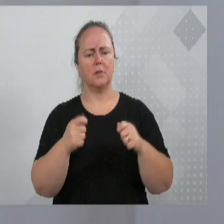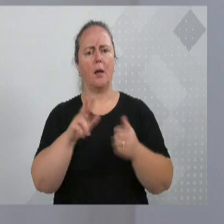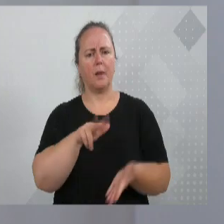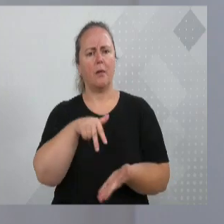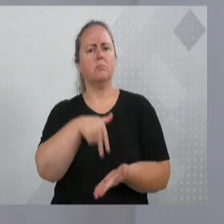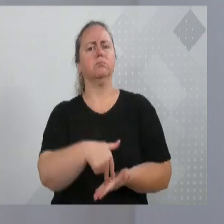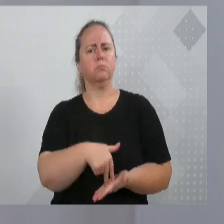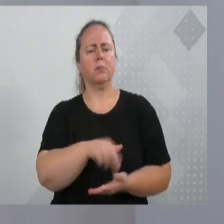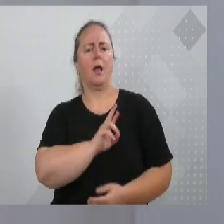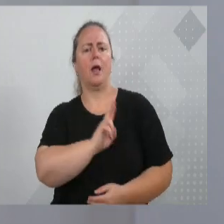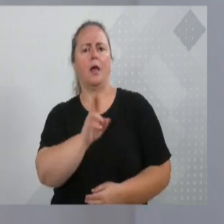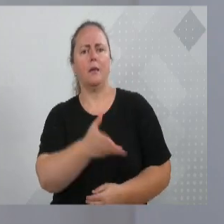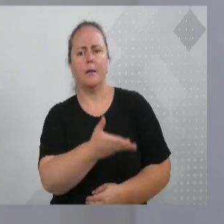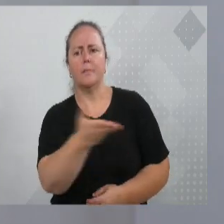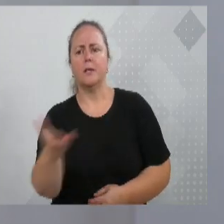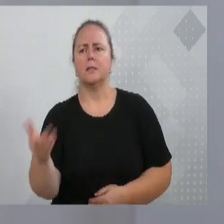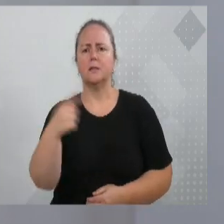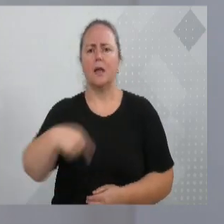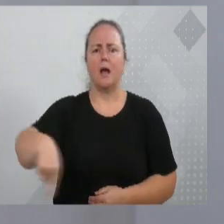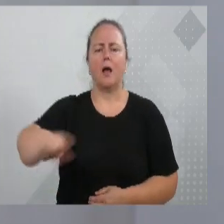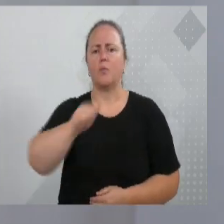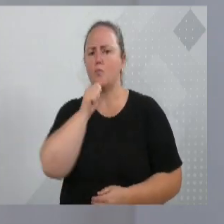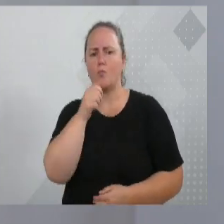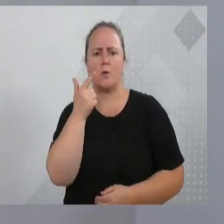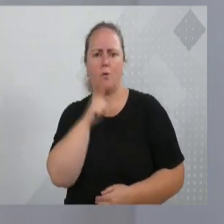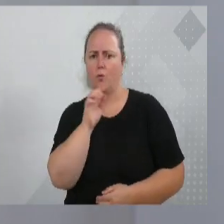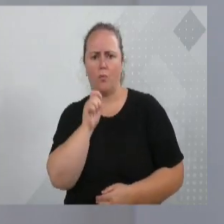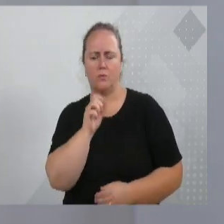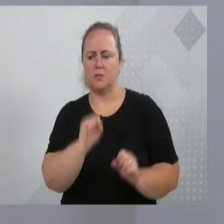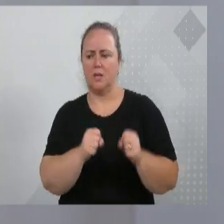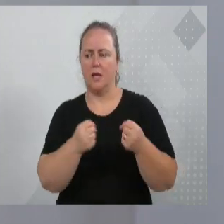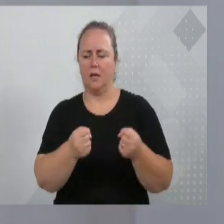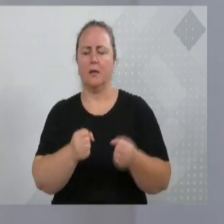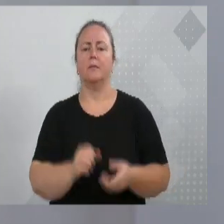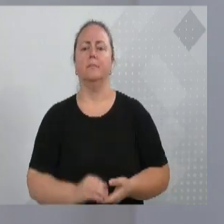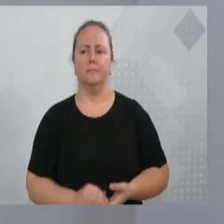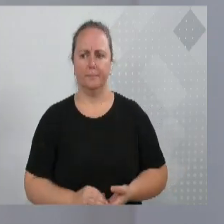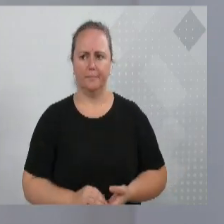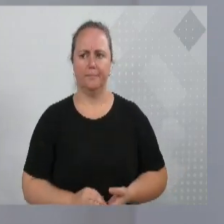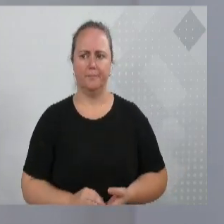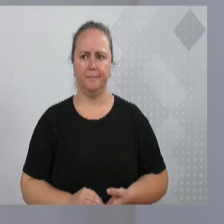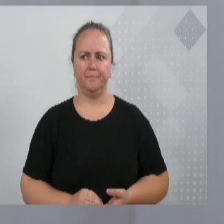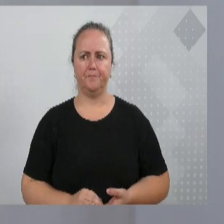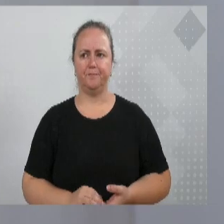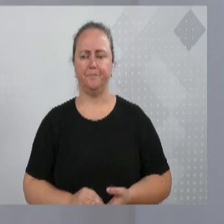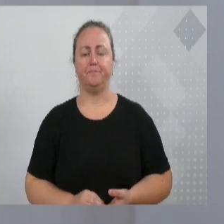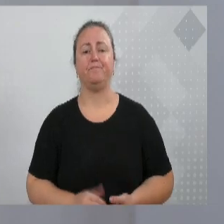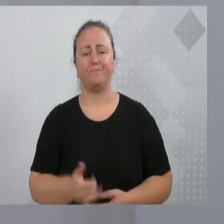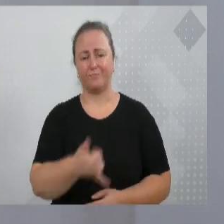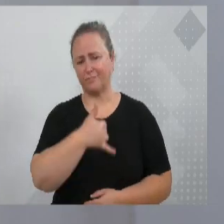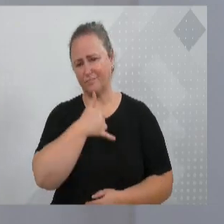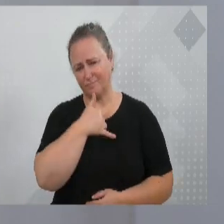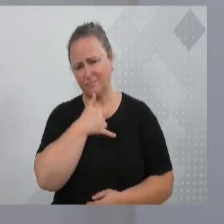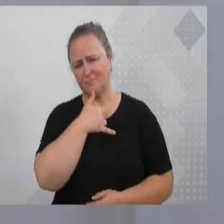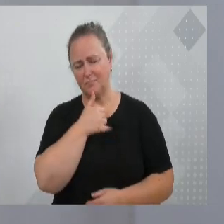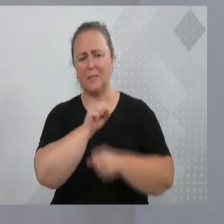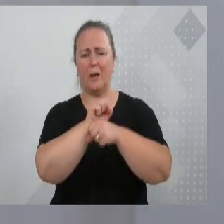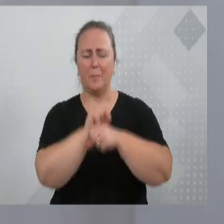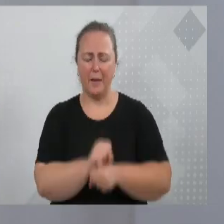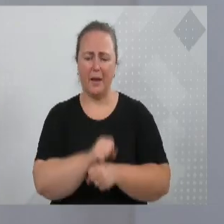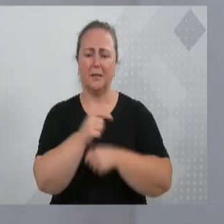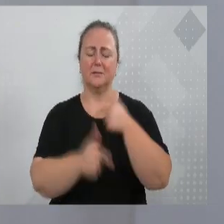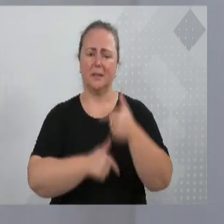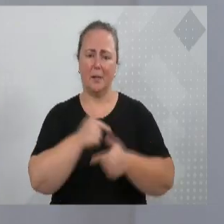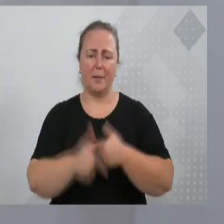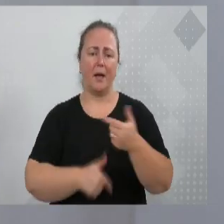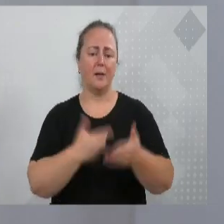se defender então a minha posição É essa a gente tem que levar diante e enfim É triste a gente tem que parar inclusive as nossas agendas um tempo nisso